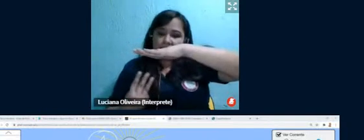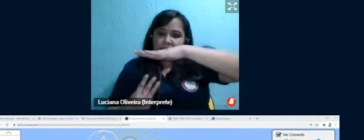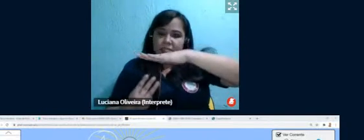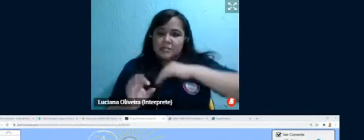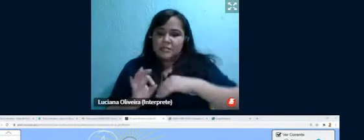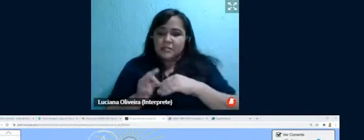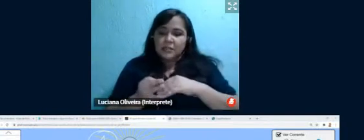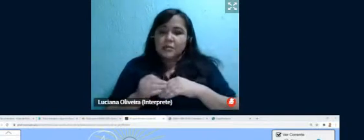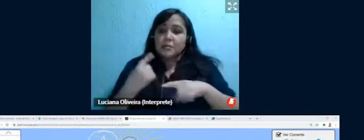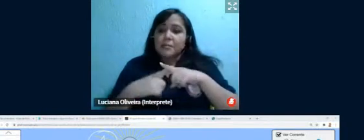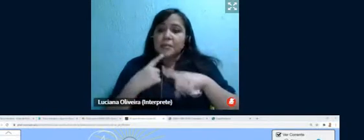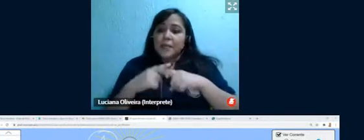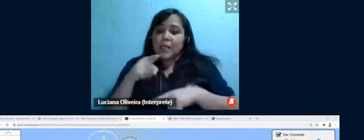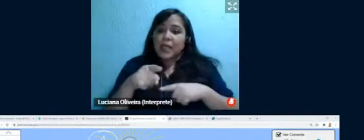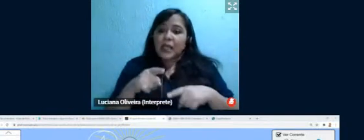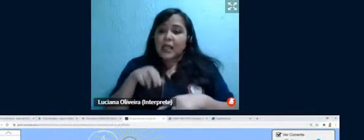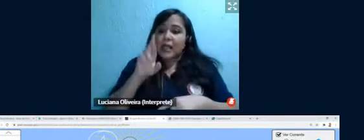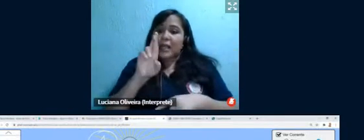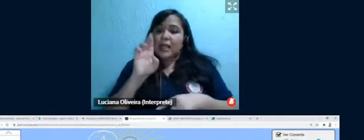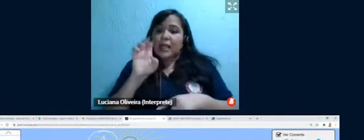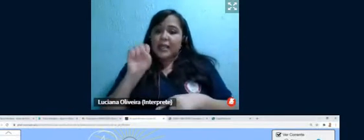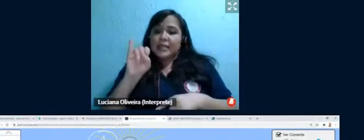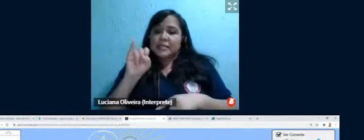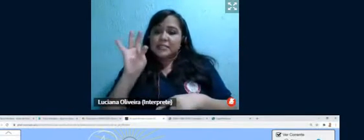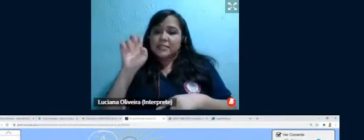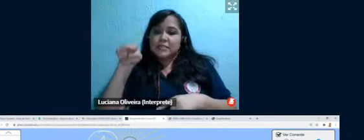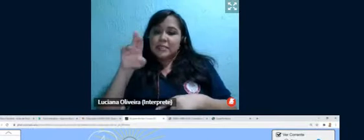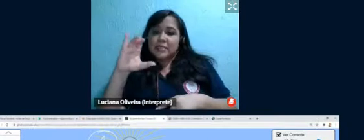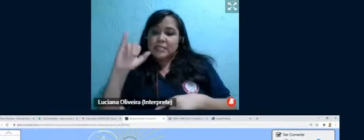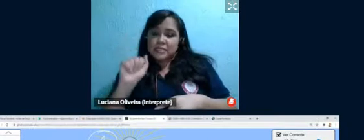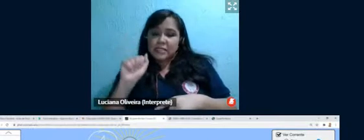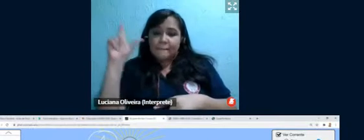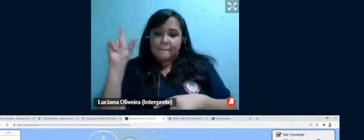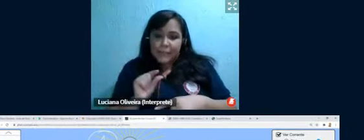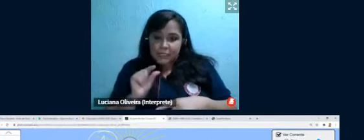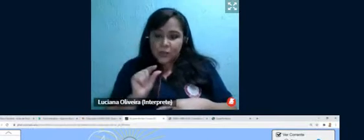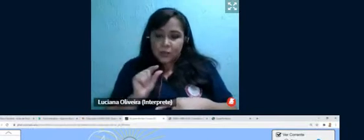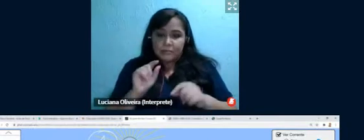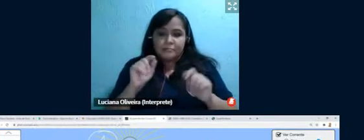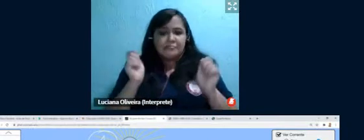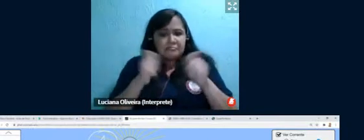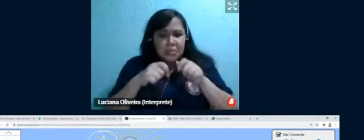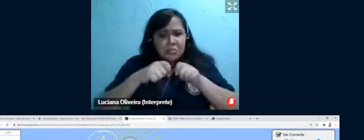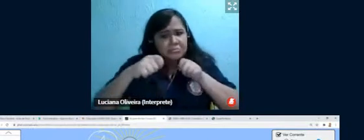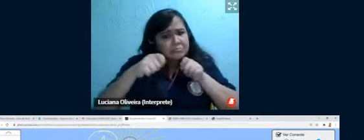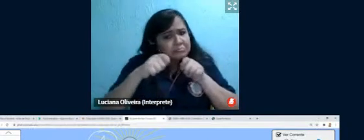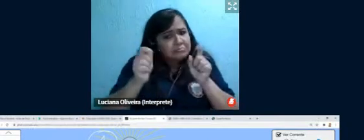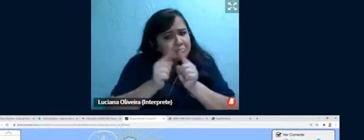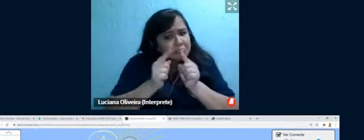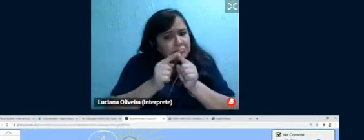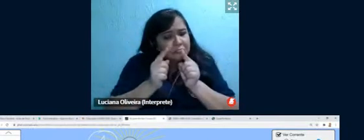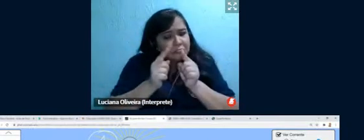você pode, então, medir agora qual vai ser a tensão sobre essa lâmpada. Se ela tem uma